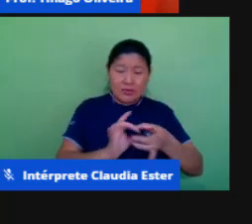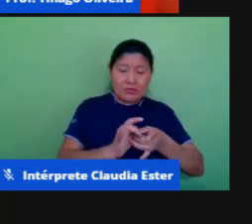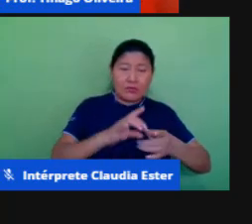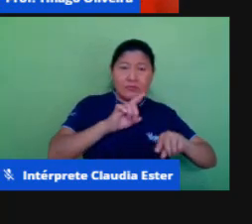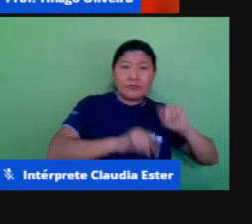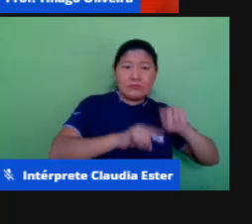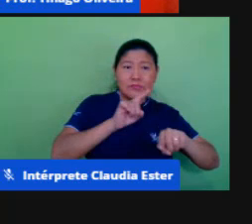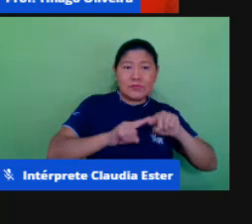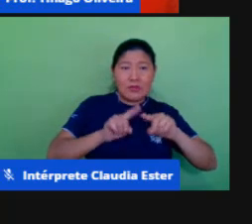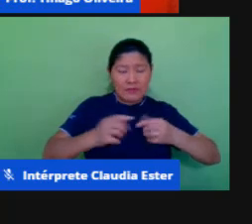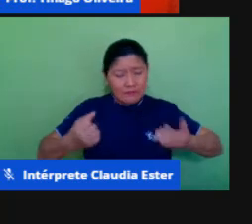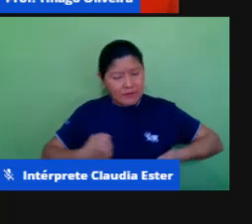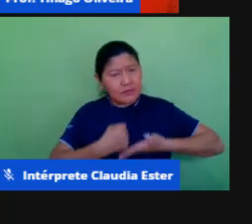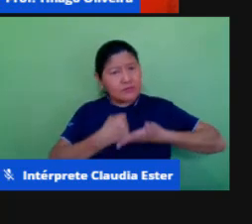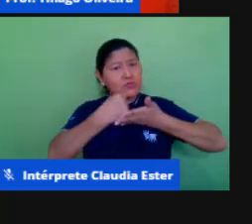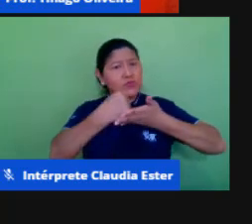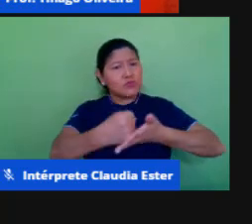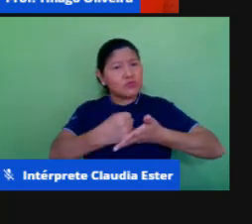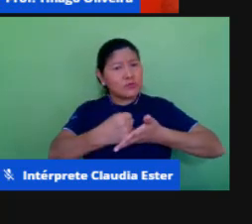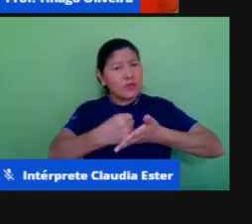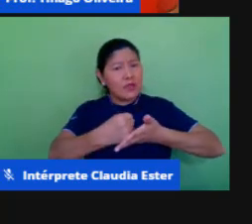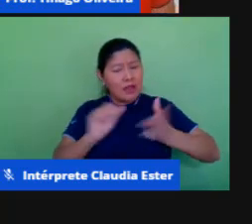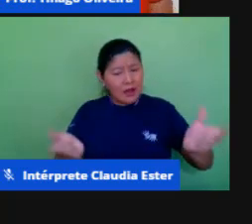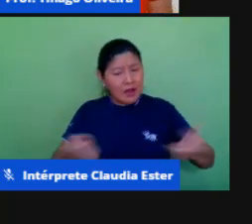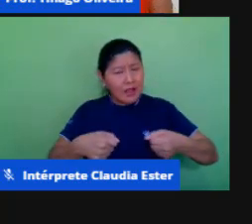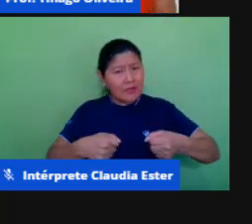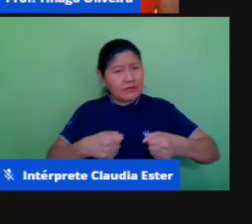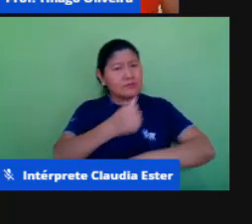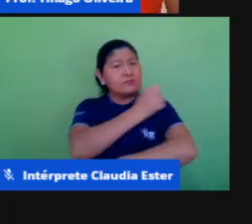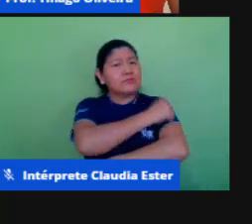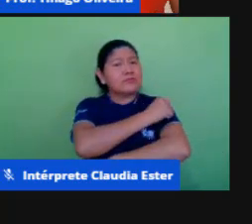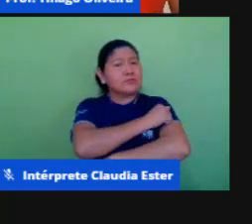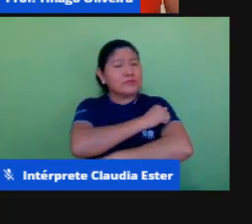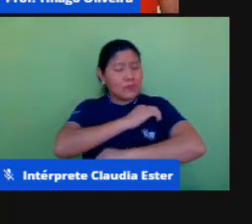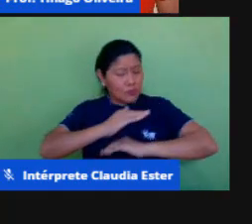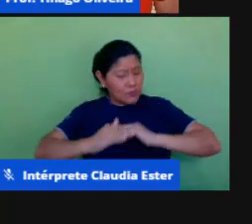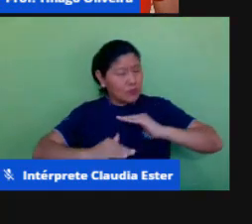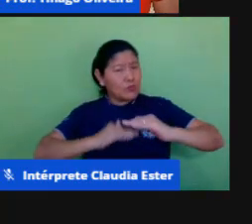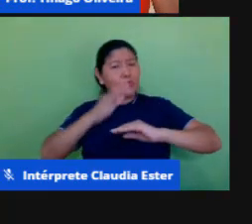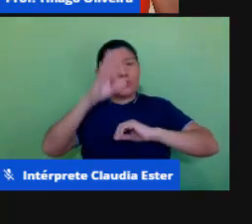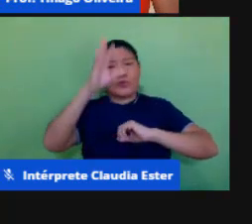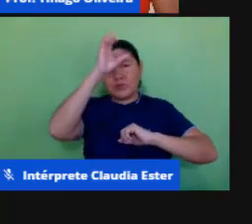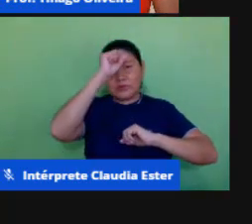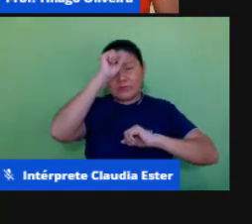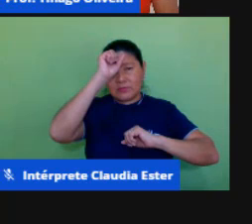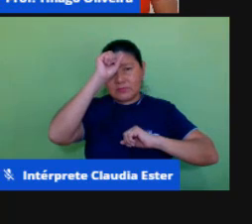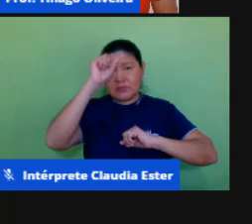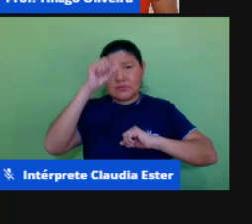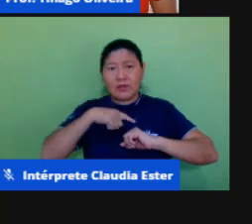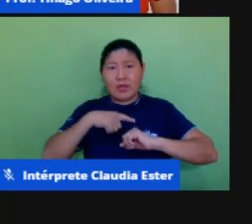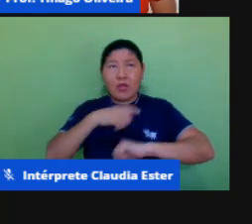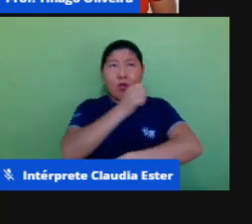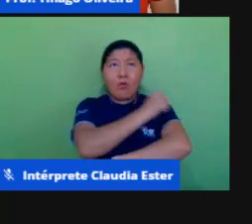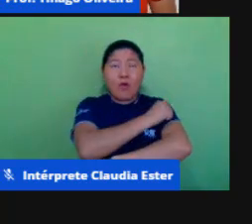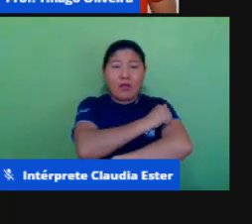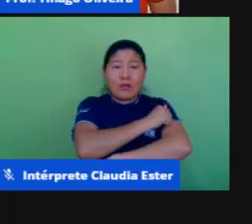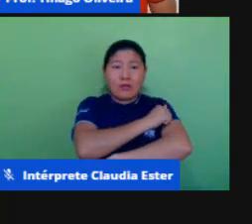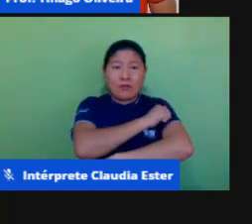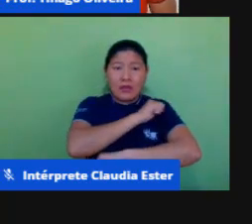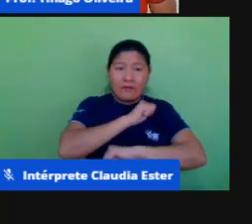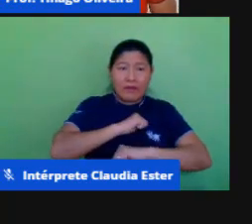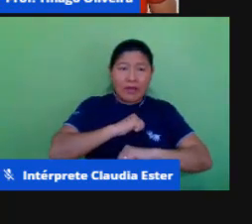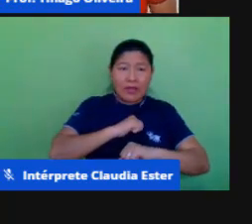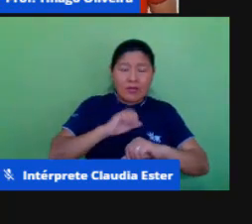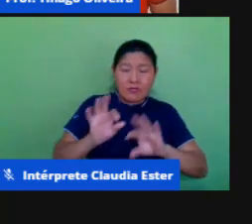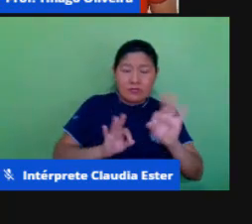para potencializar a aprendizagem. O aluno, ele alterna momentos sozinho, com outros